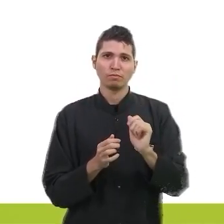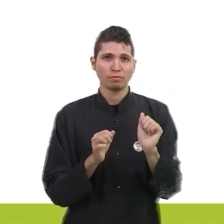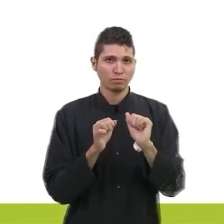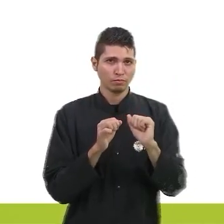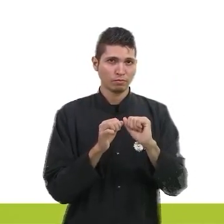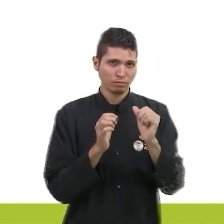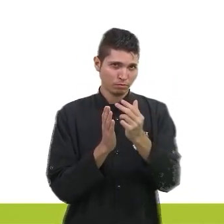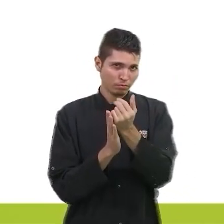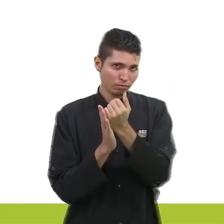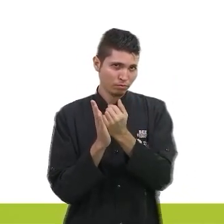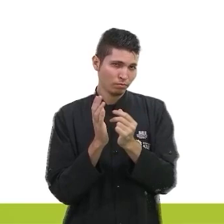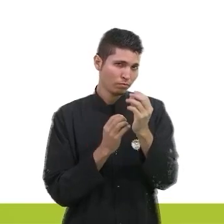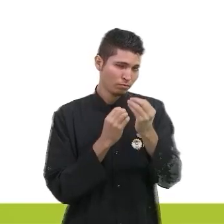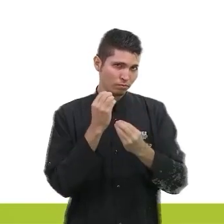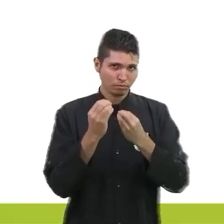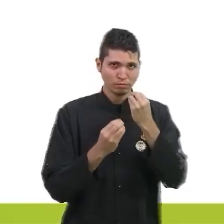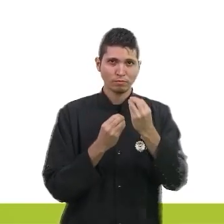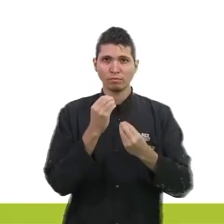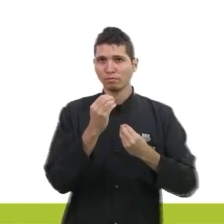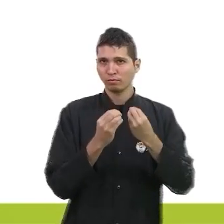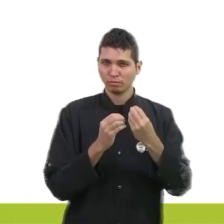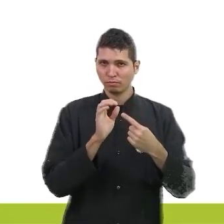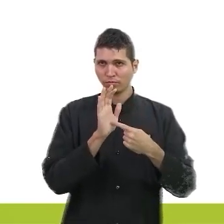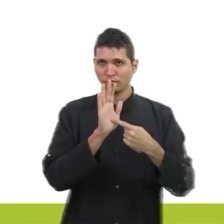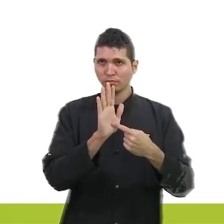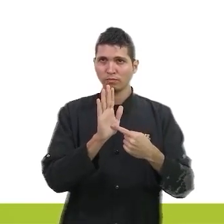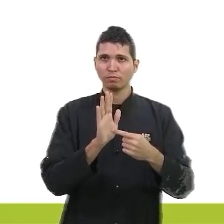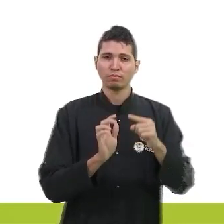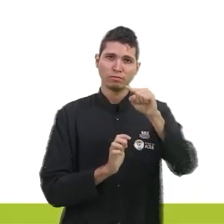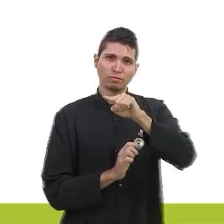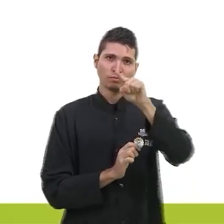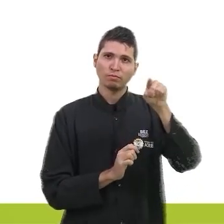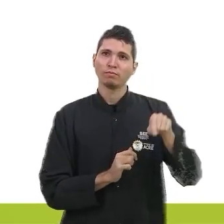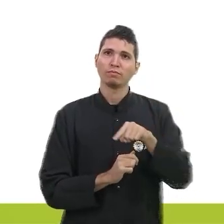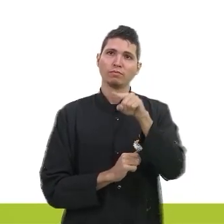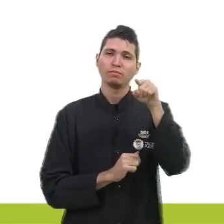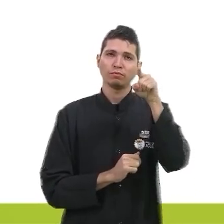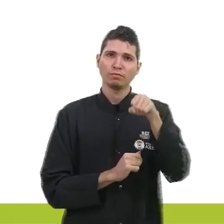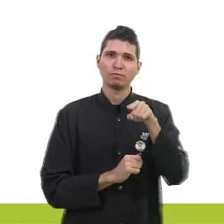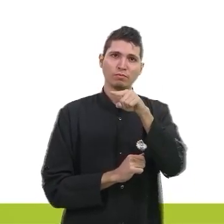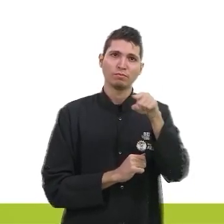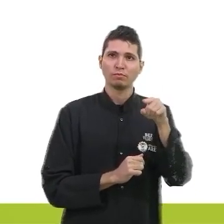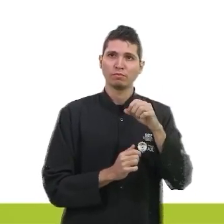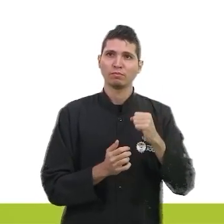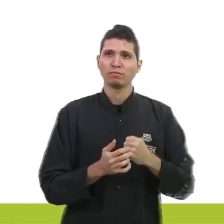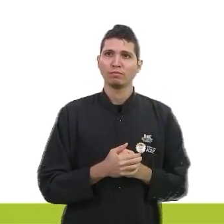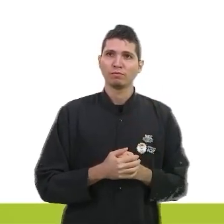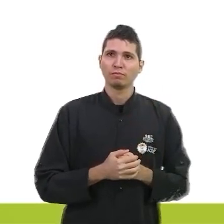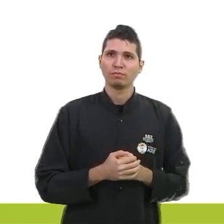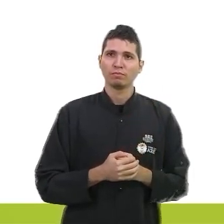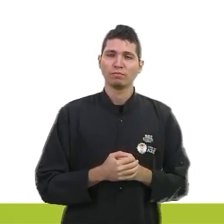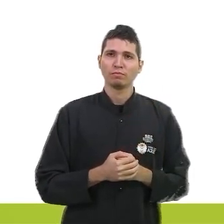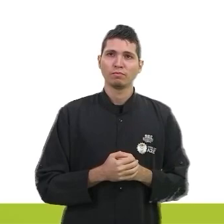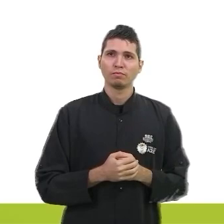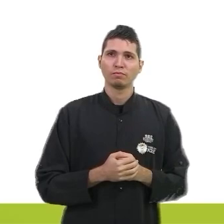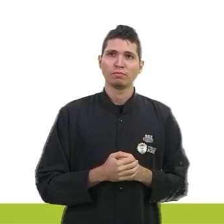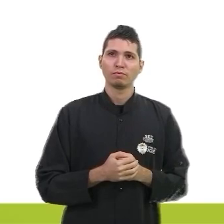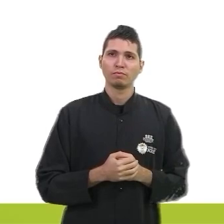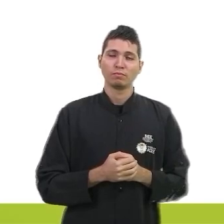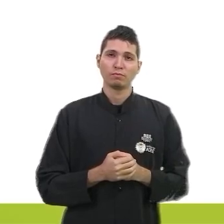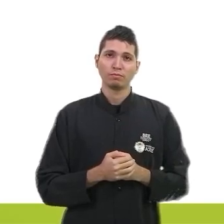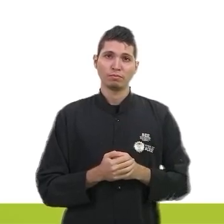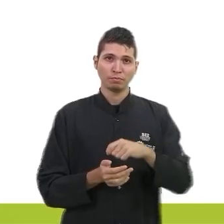como isso se comporta. Como o cosseno é x, o x é no eixo do x aqui, óbvio,